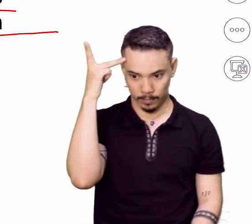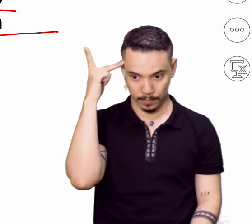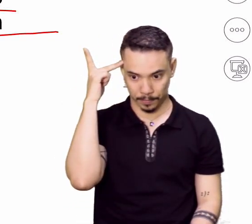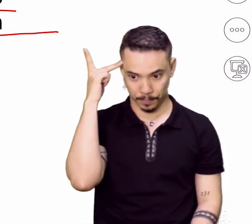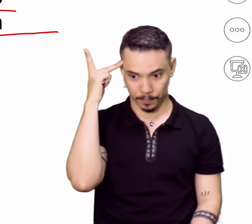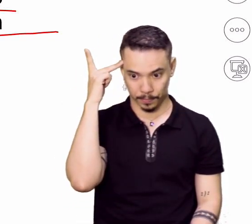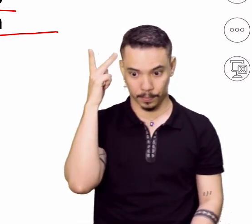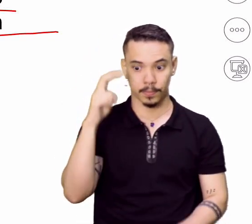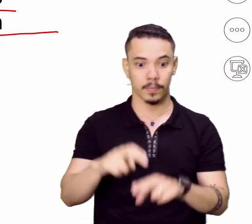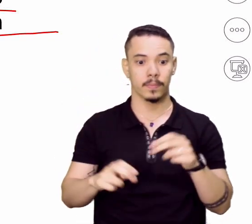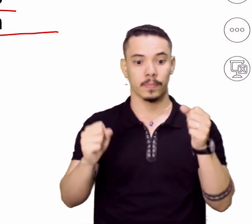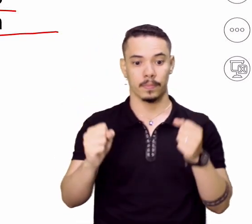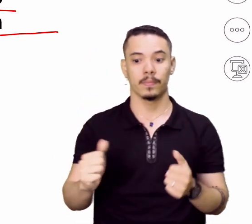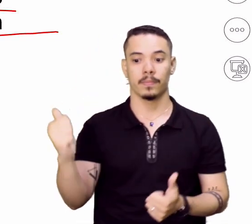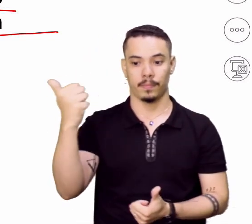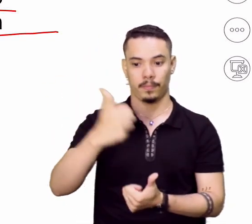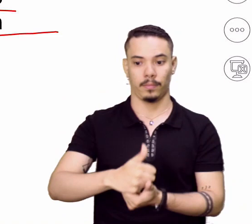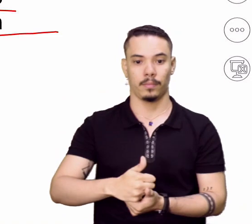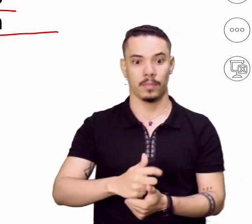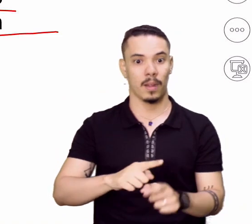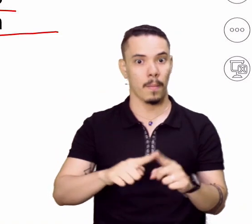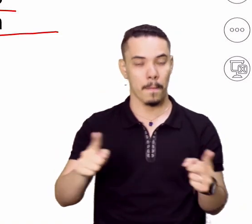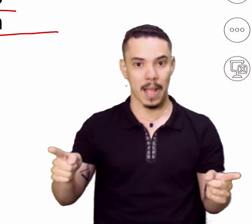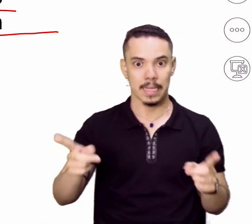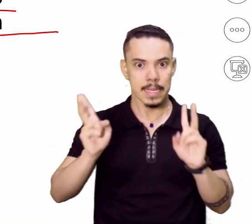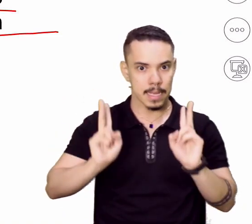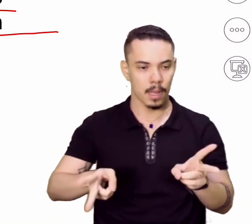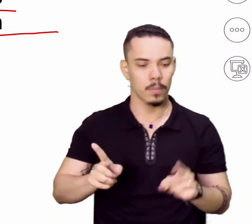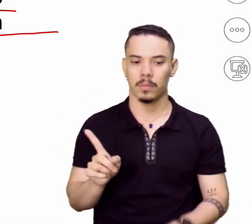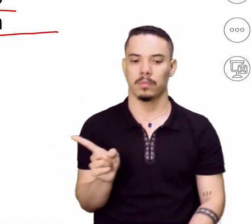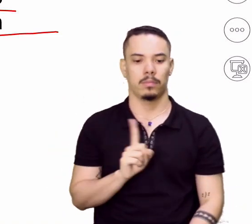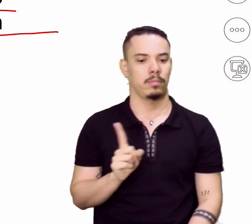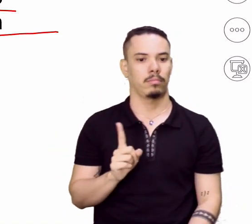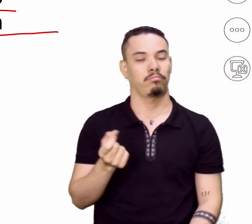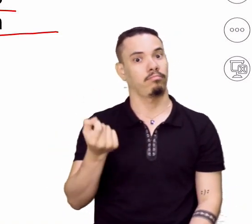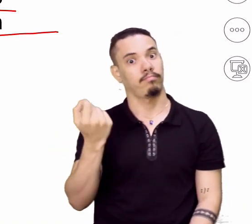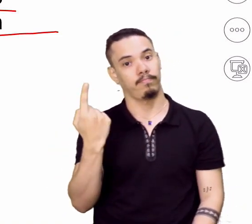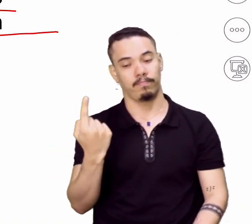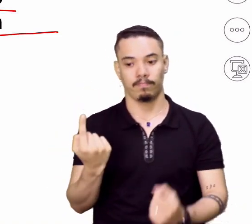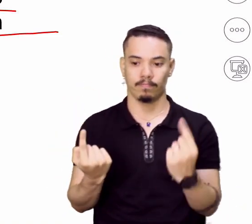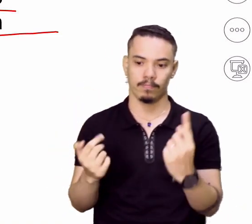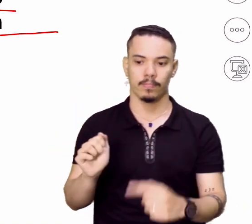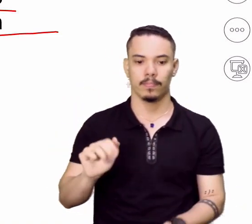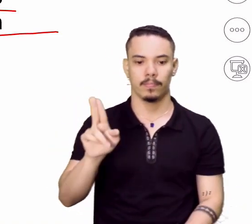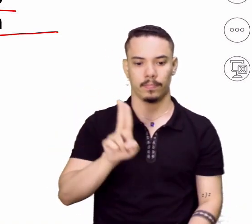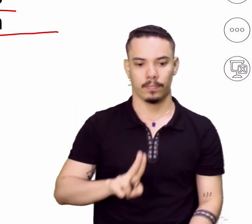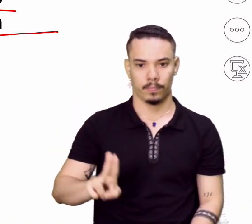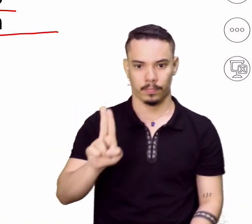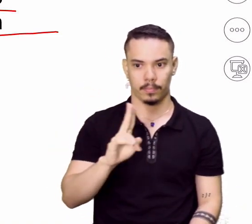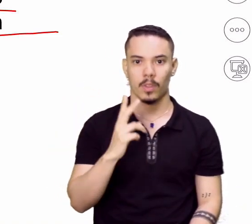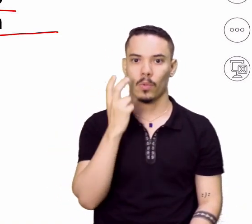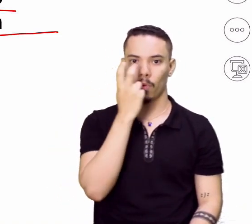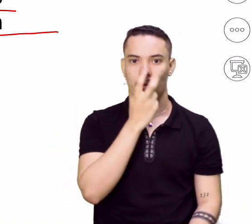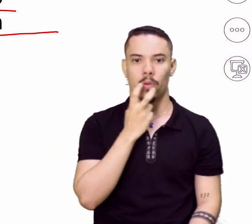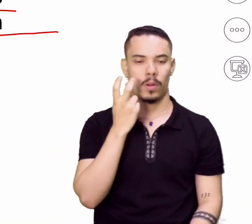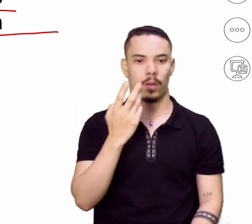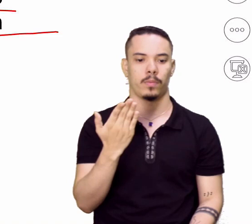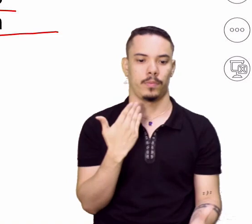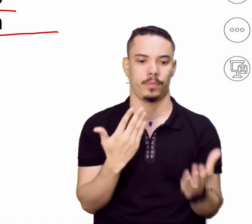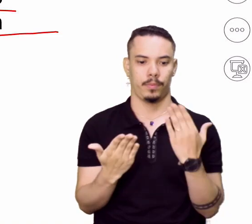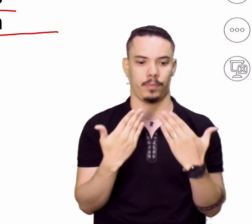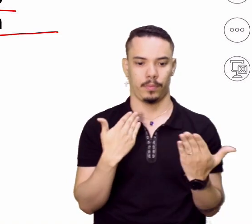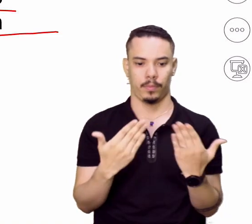Então, eu posso fazer essa substituição sim, mas isso não é tão comum e é mais observado na linguagem oral. Tudo